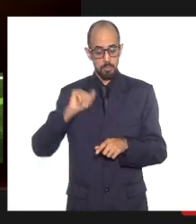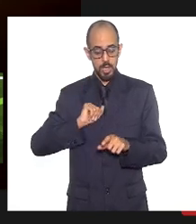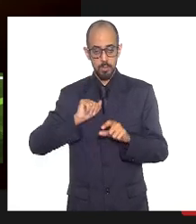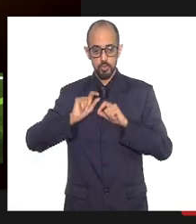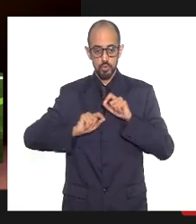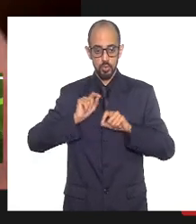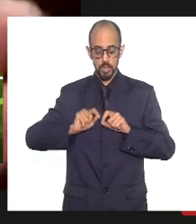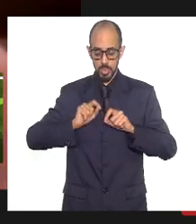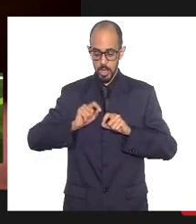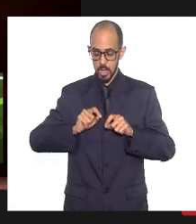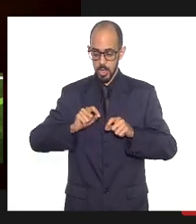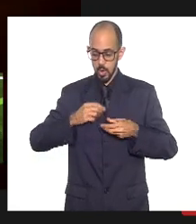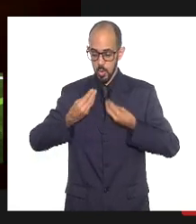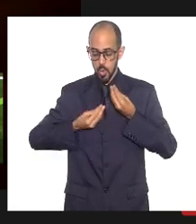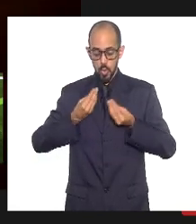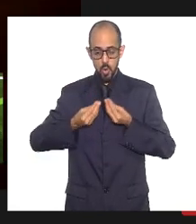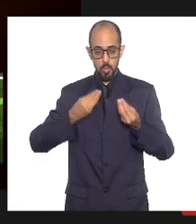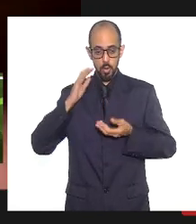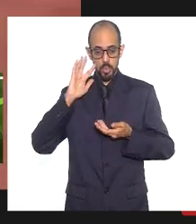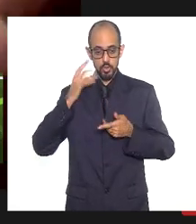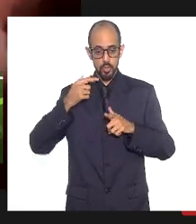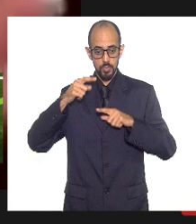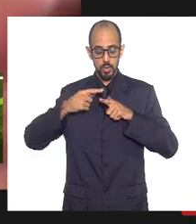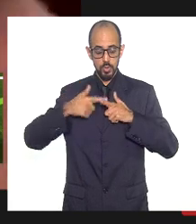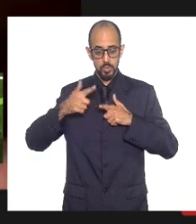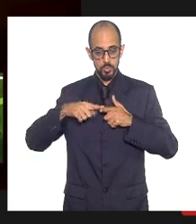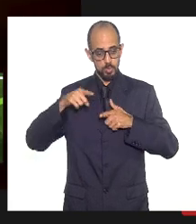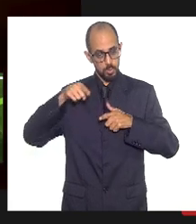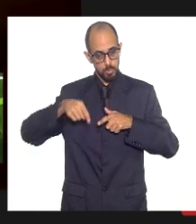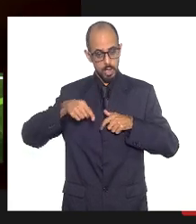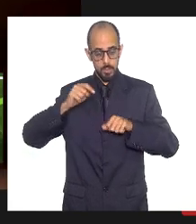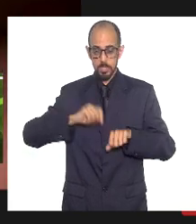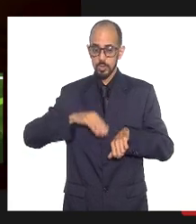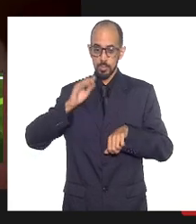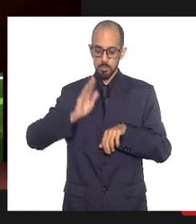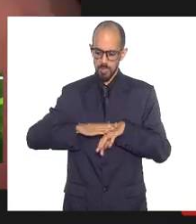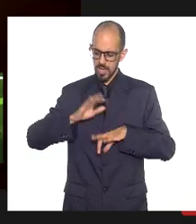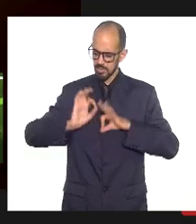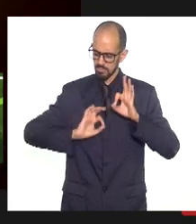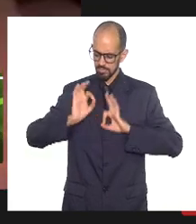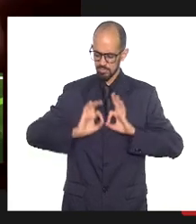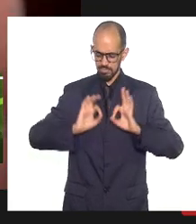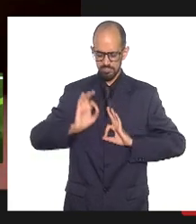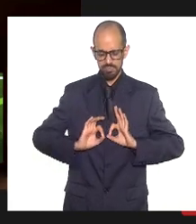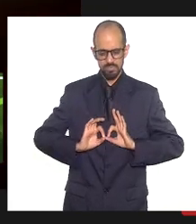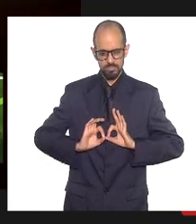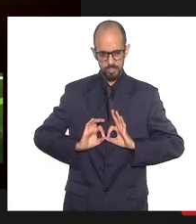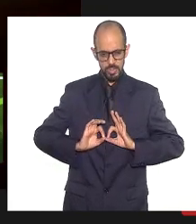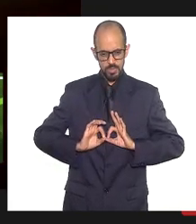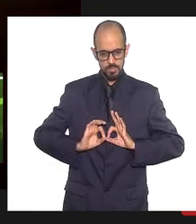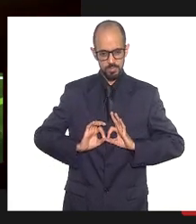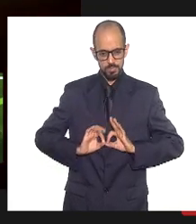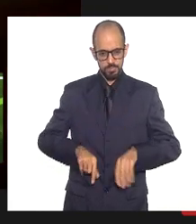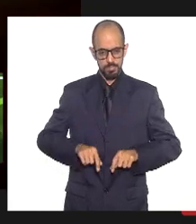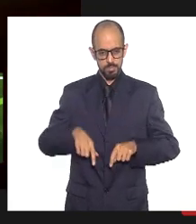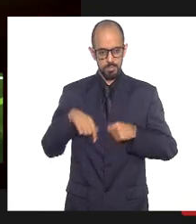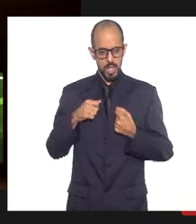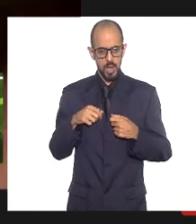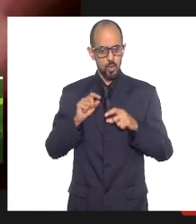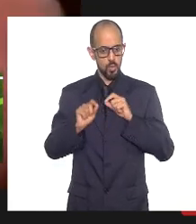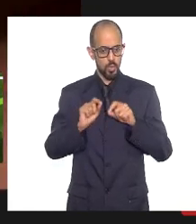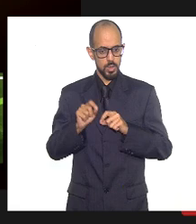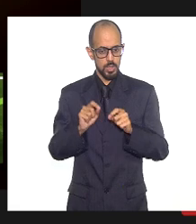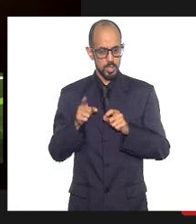lidar com isso com mais ênfase, com mais precisão, apesar do momento tão